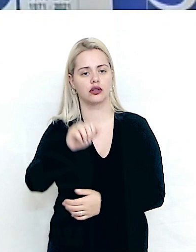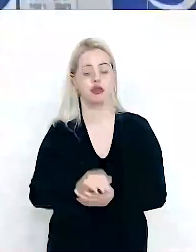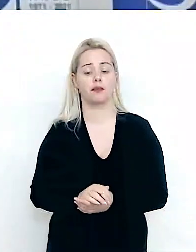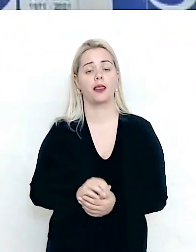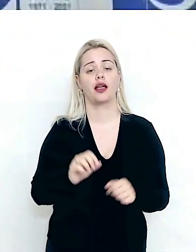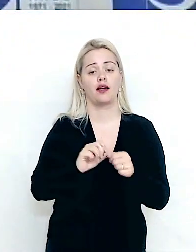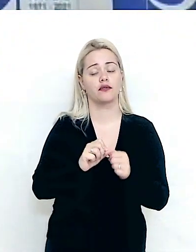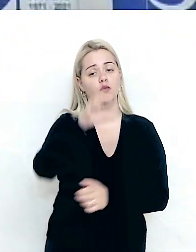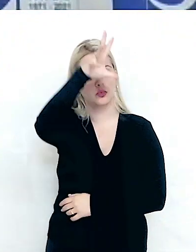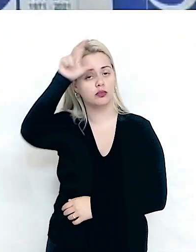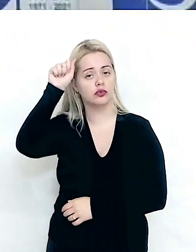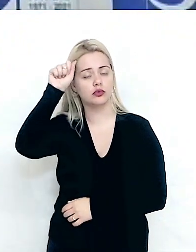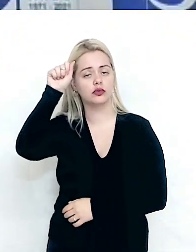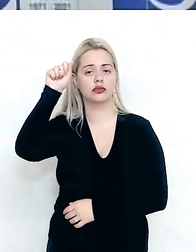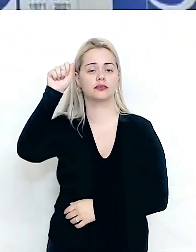na Amazônia,